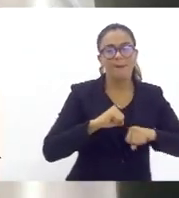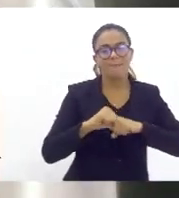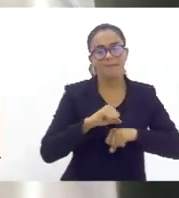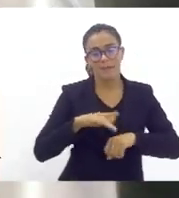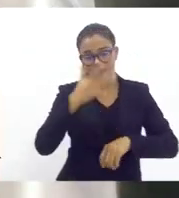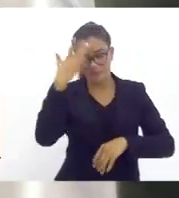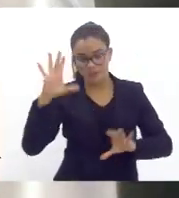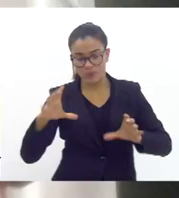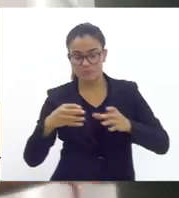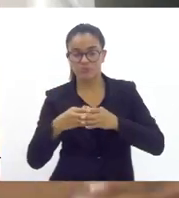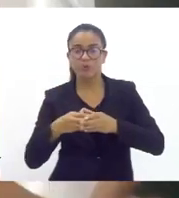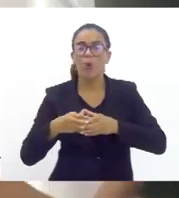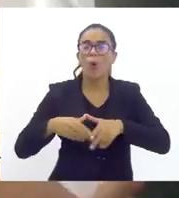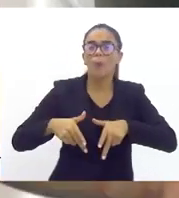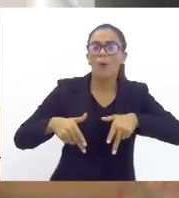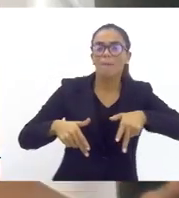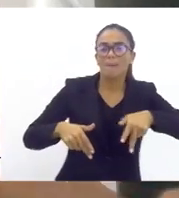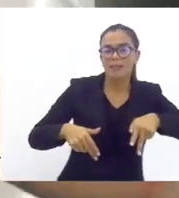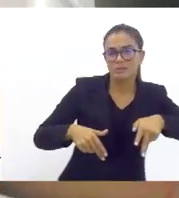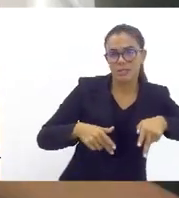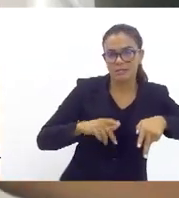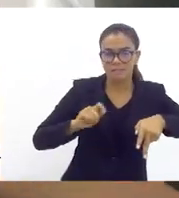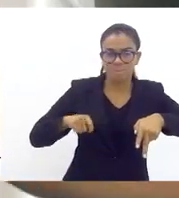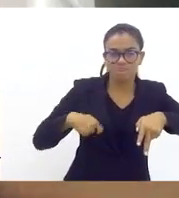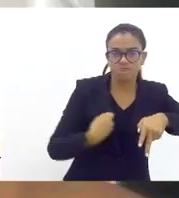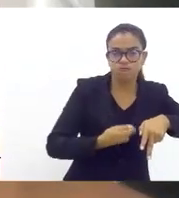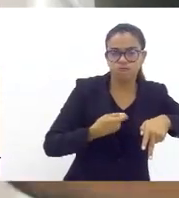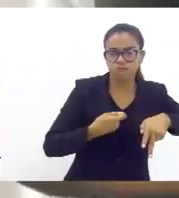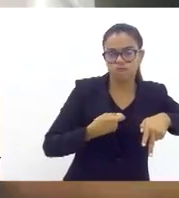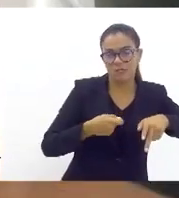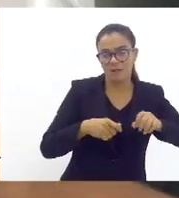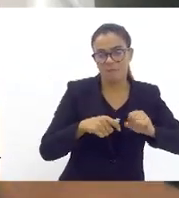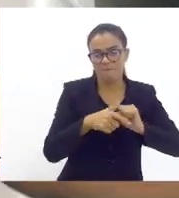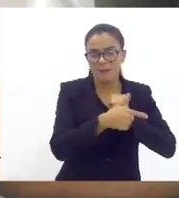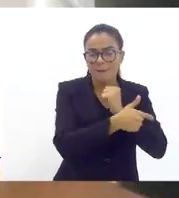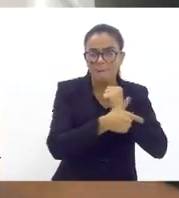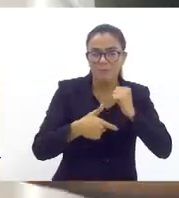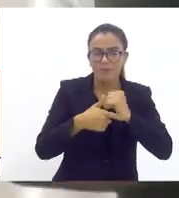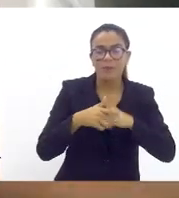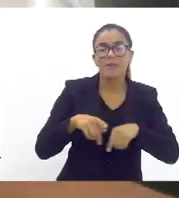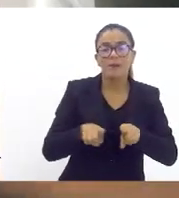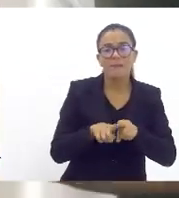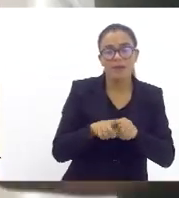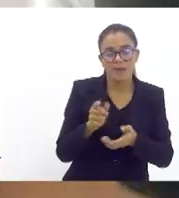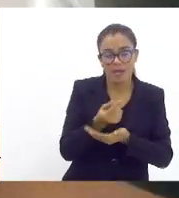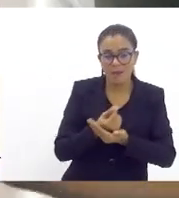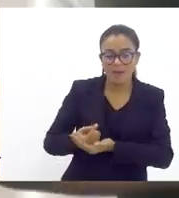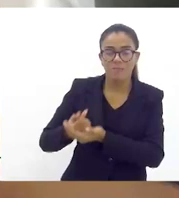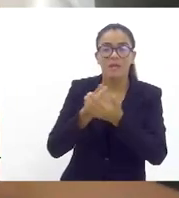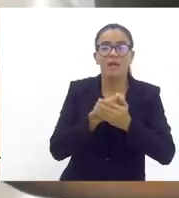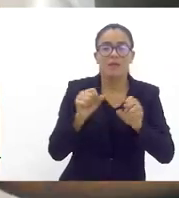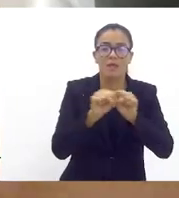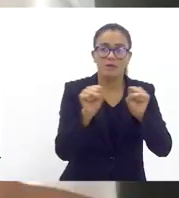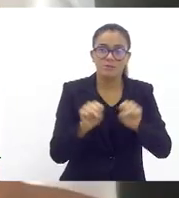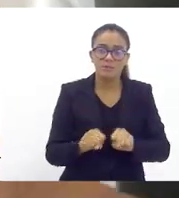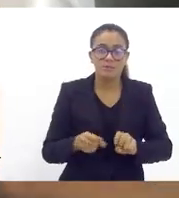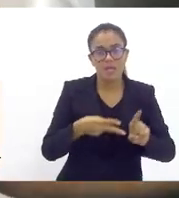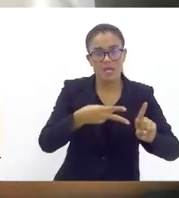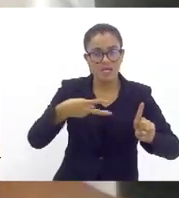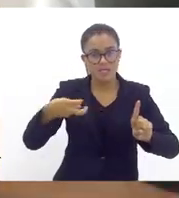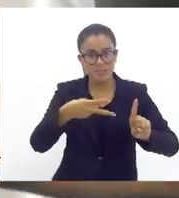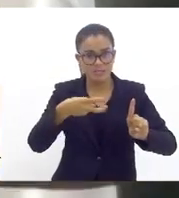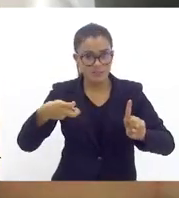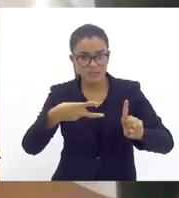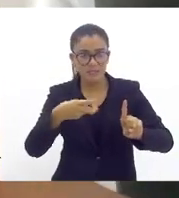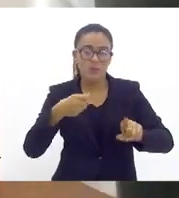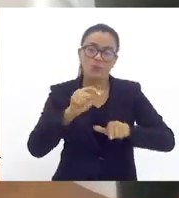marginalizados. Então, existe uma íntima relação entre a superação do capitalismo, que é o sistema que se vale da hiperexploração